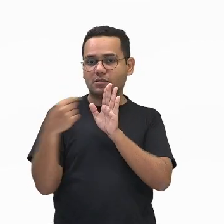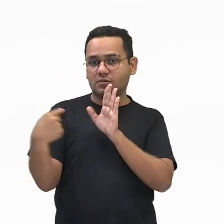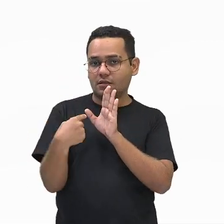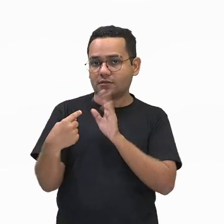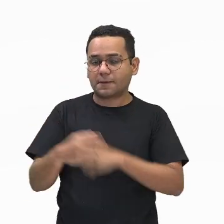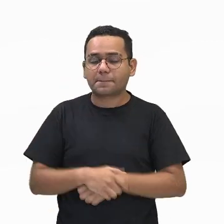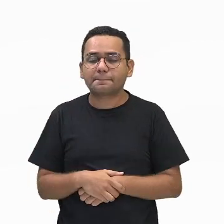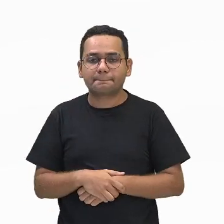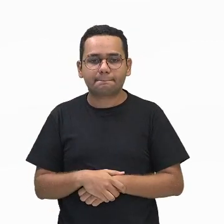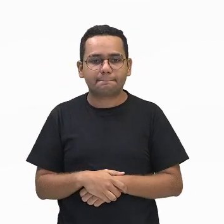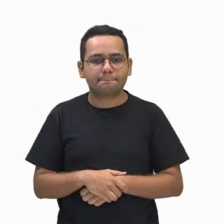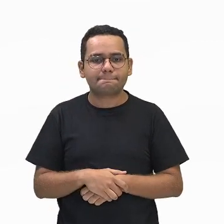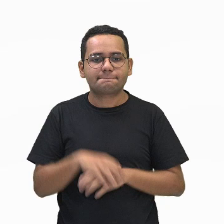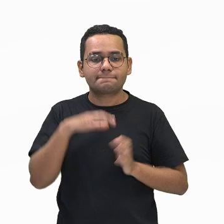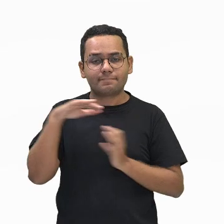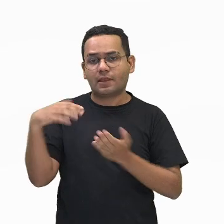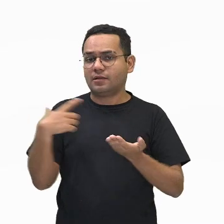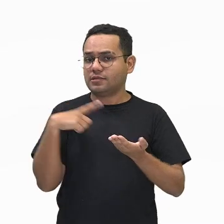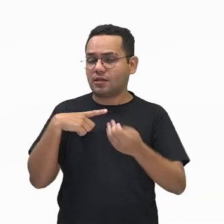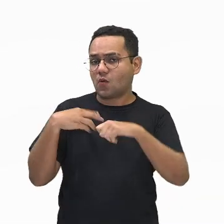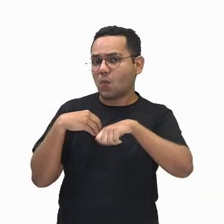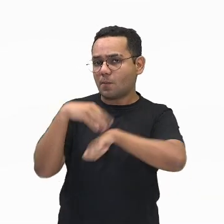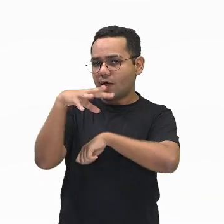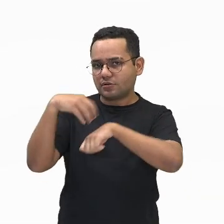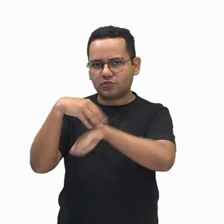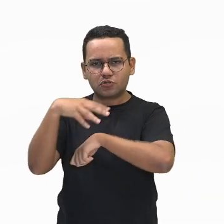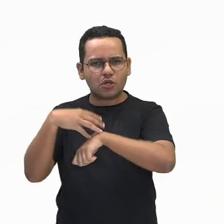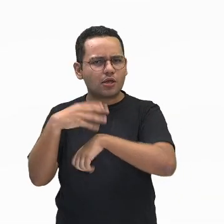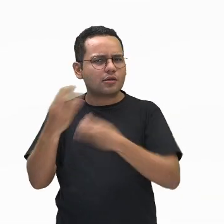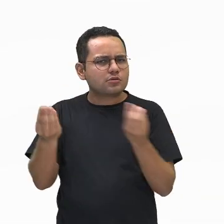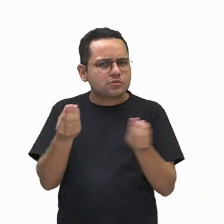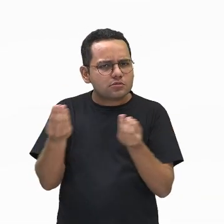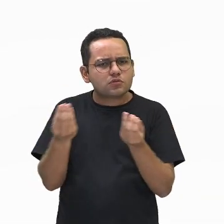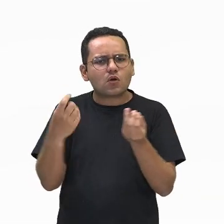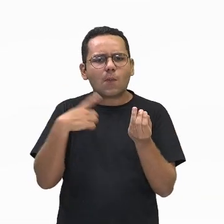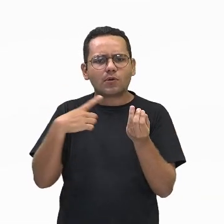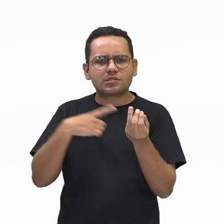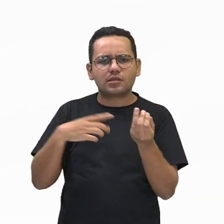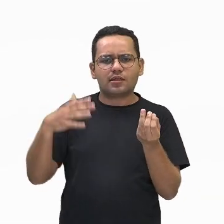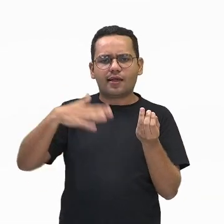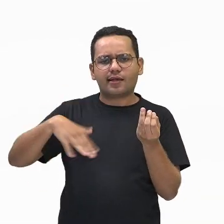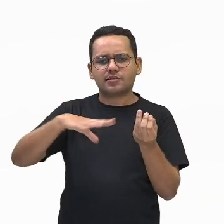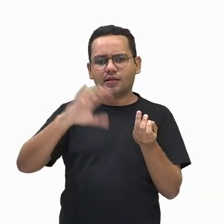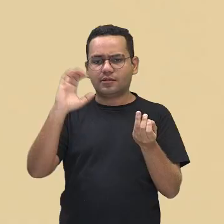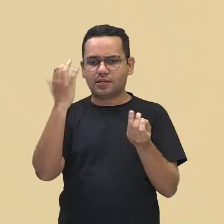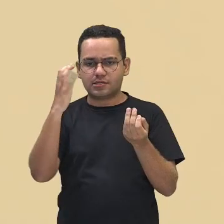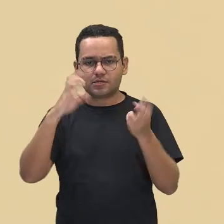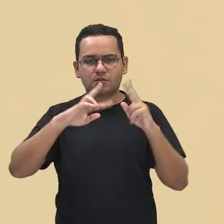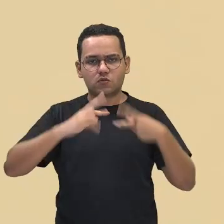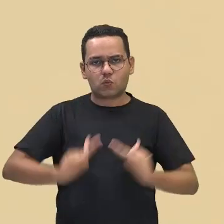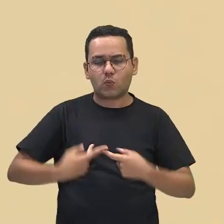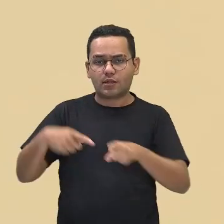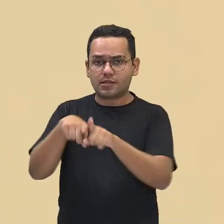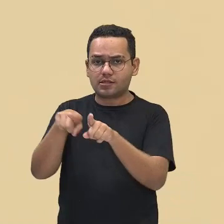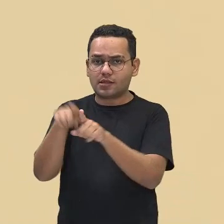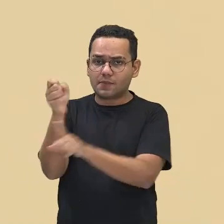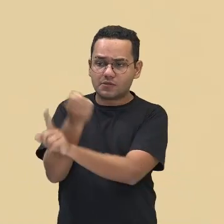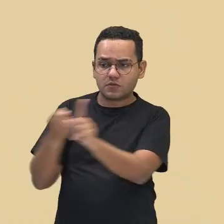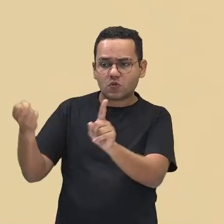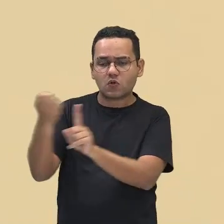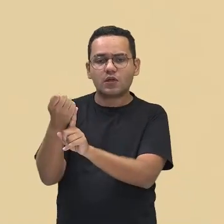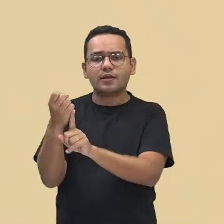vai dar alguns subsídios para vocês compreenderem como é que as ciências humanas, as ciências sociais, elas abordam a questão